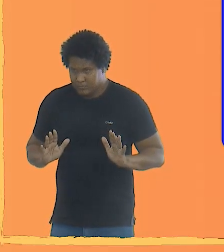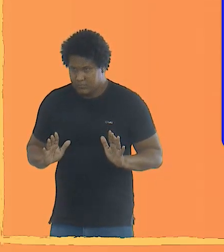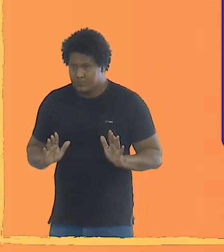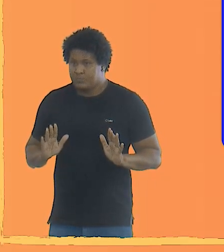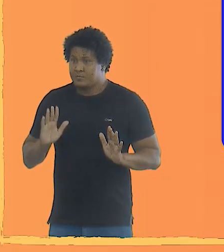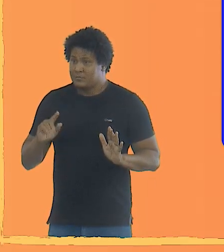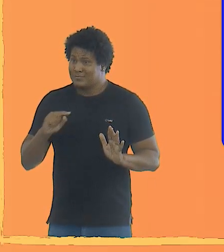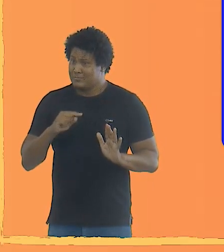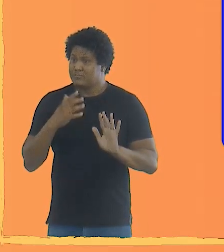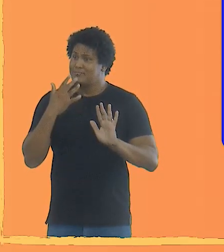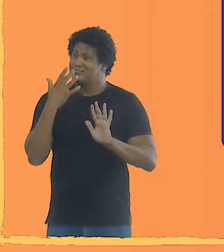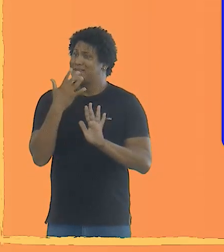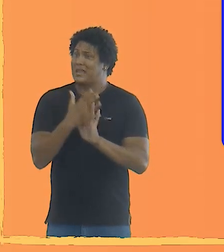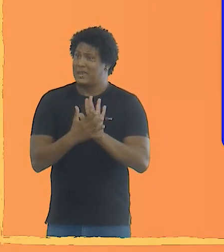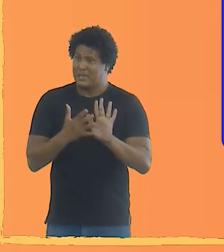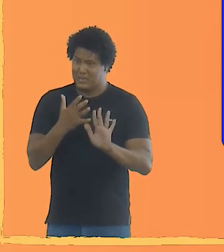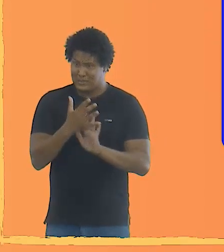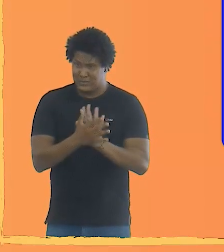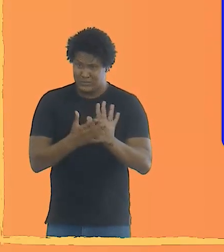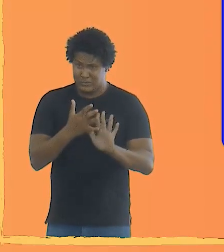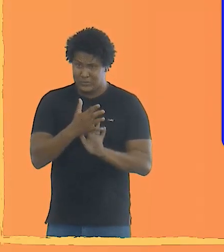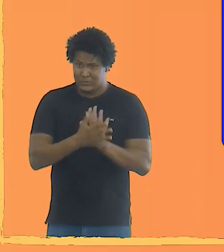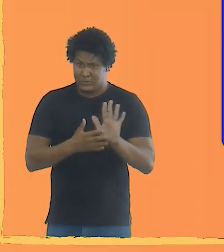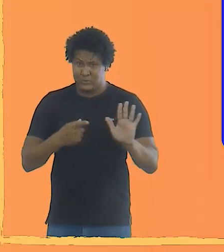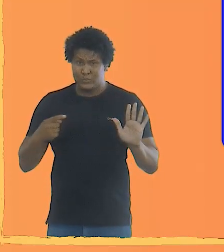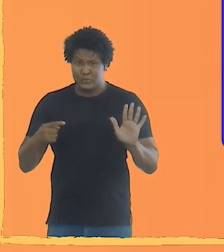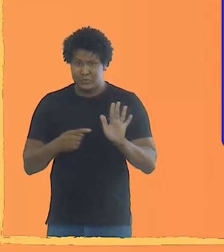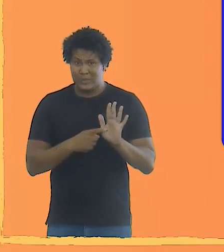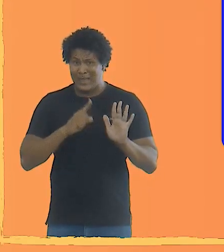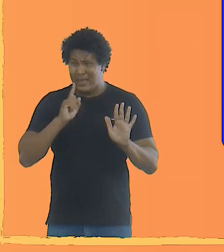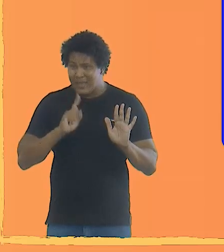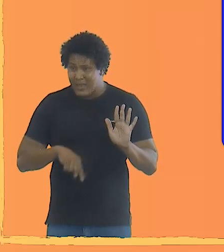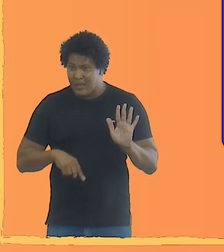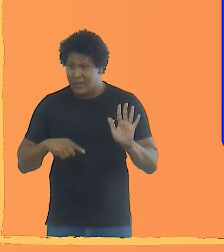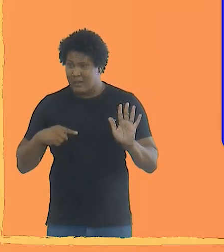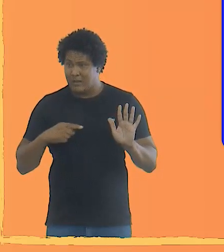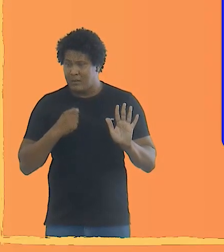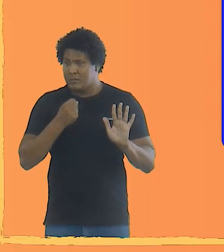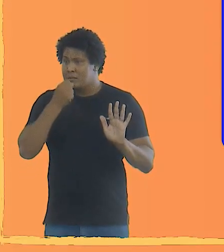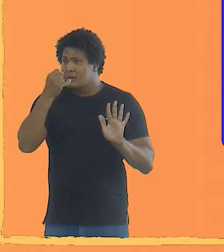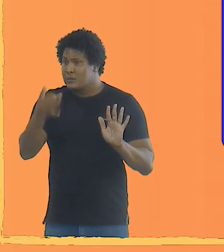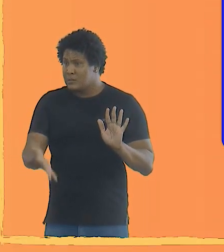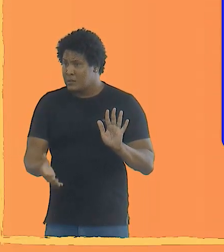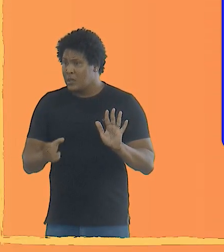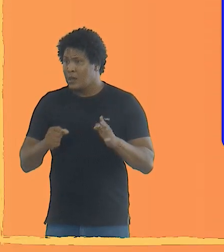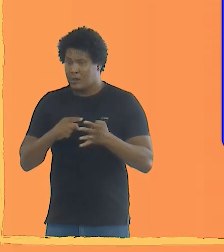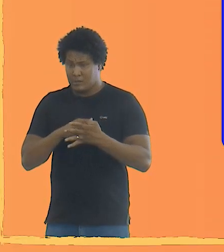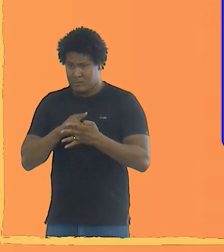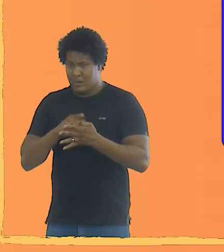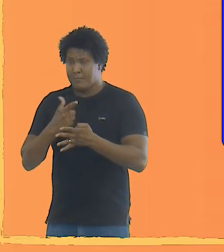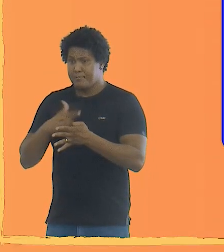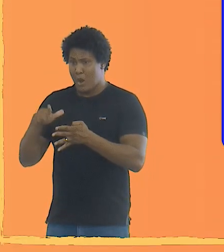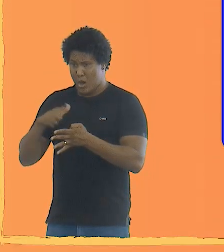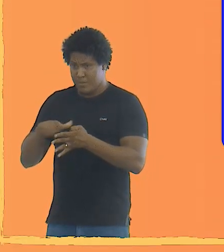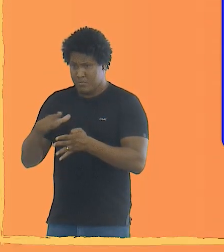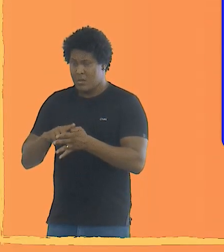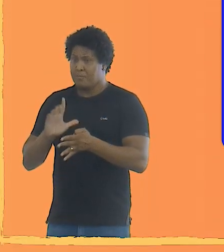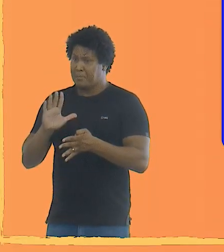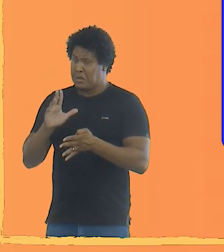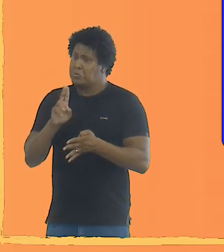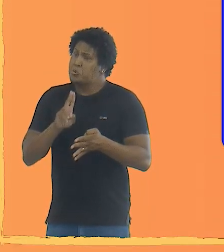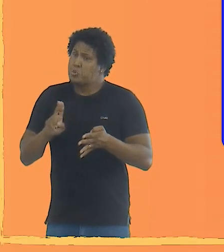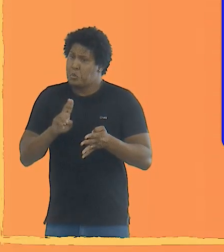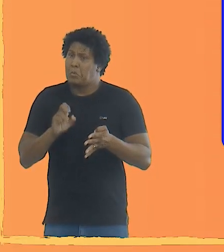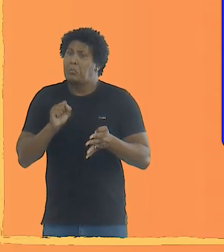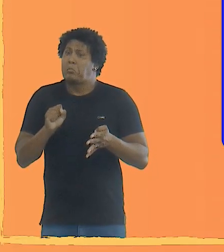estando danificada, ela pode ser utilizada sim. Só que, pelo fato de ela estar danificada, ela só pode ser ligada